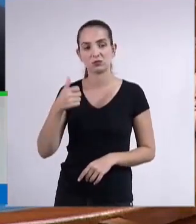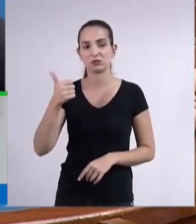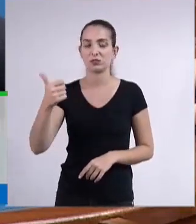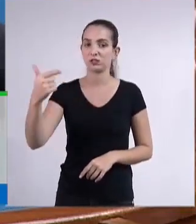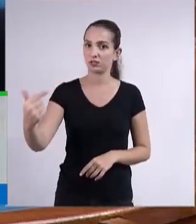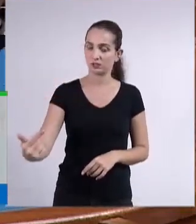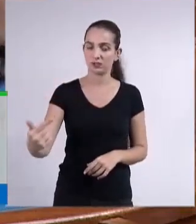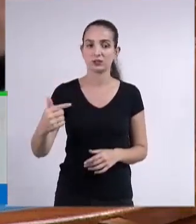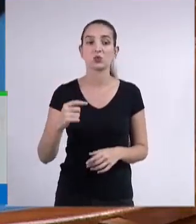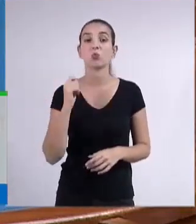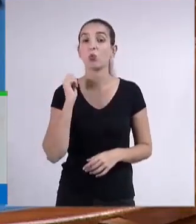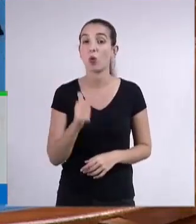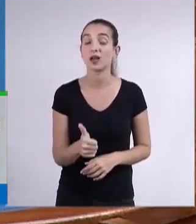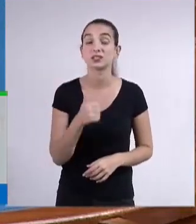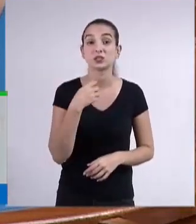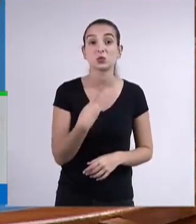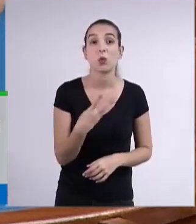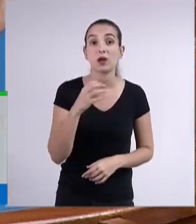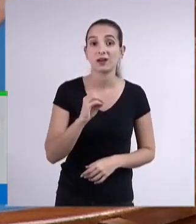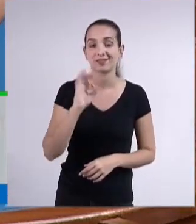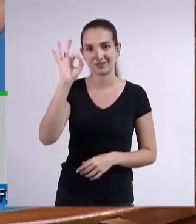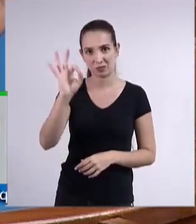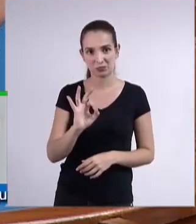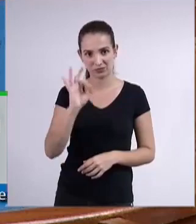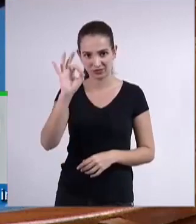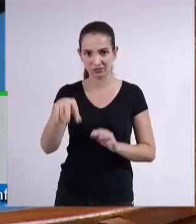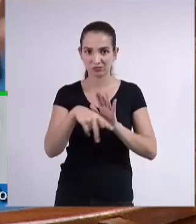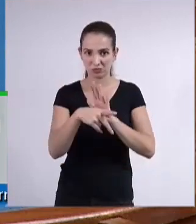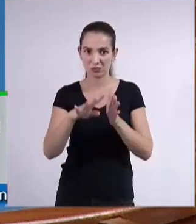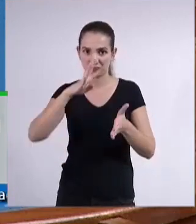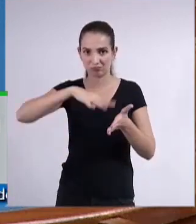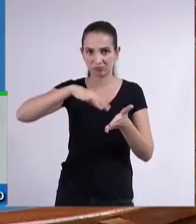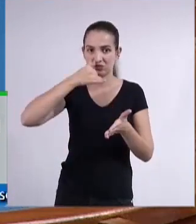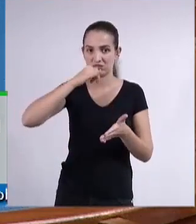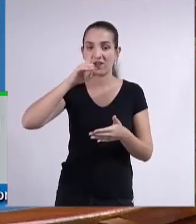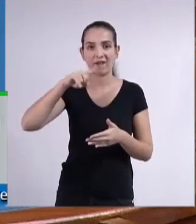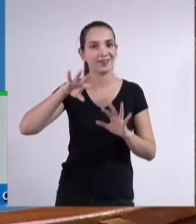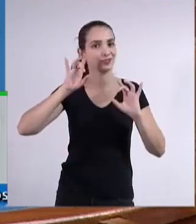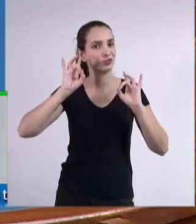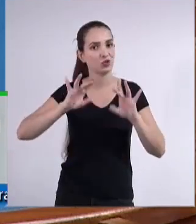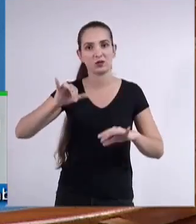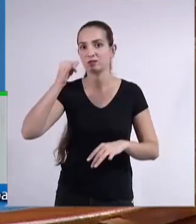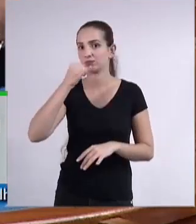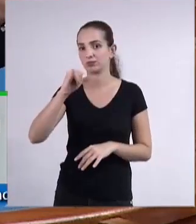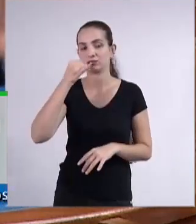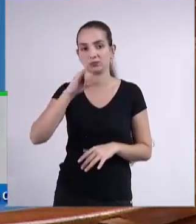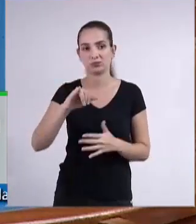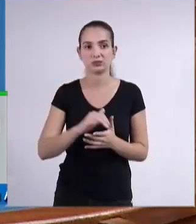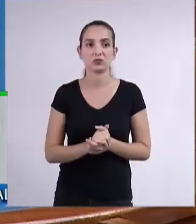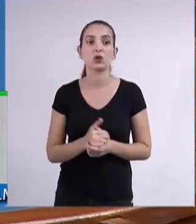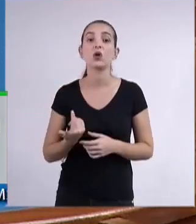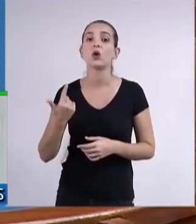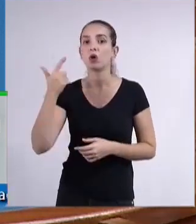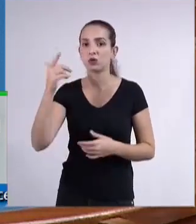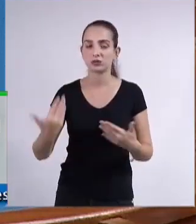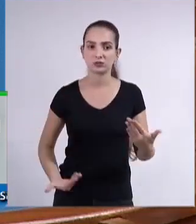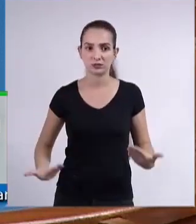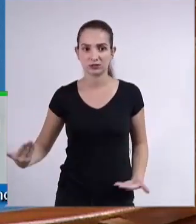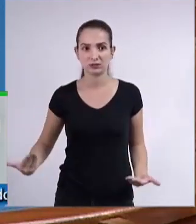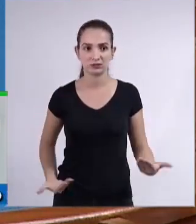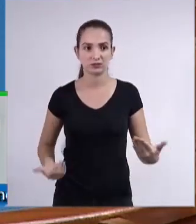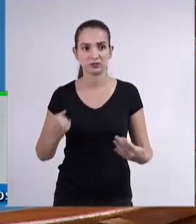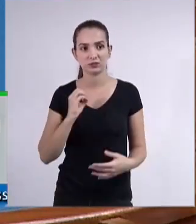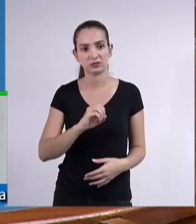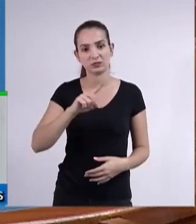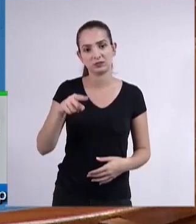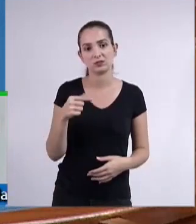39,17%. Quase 40% da conta de energia são os tributos. Outros serviços, 0,75%, que dá